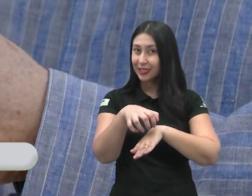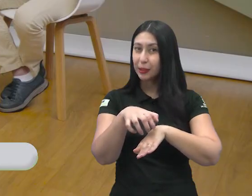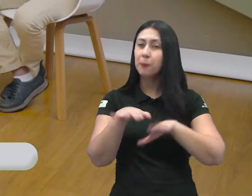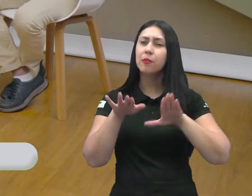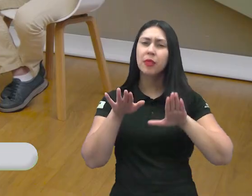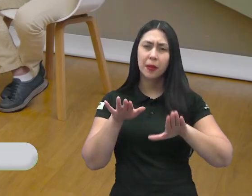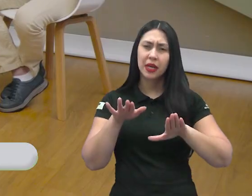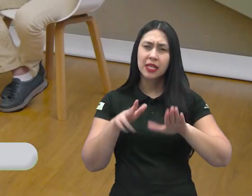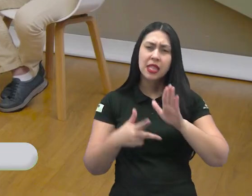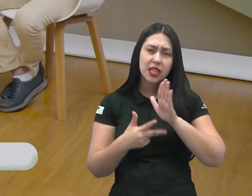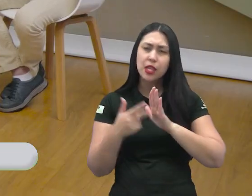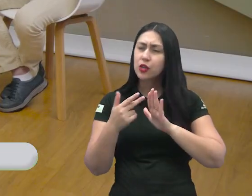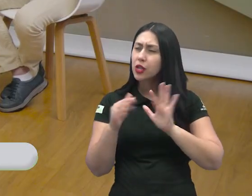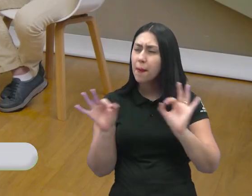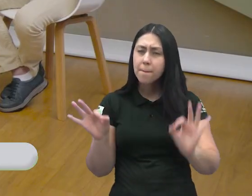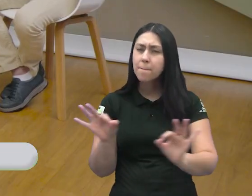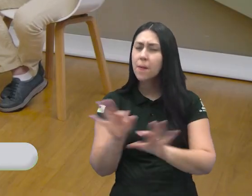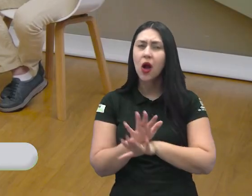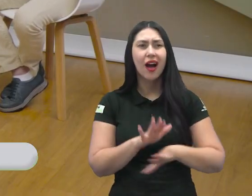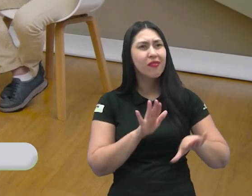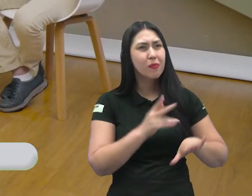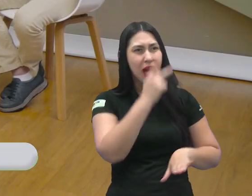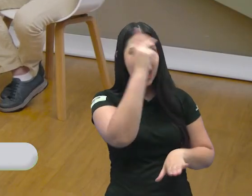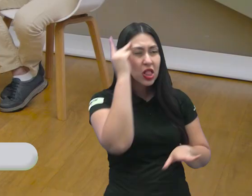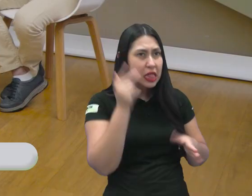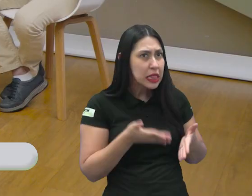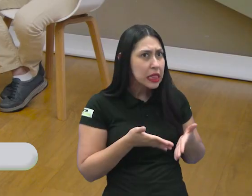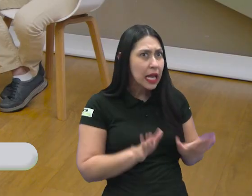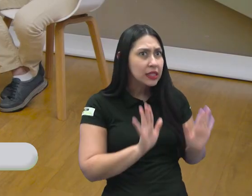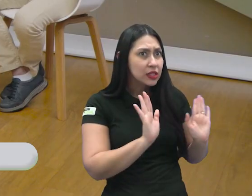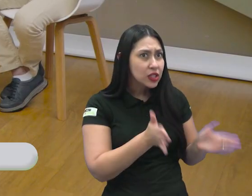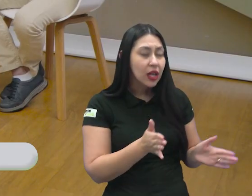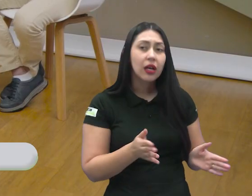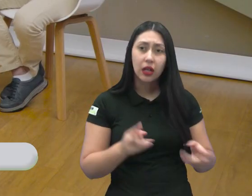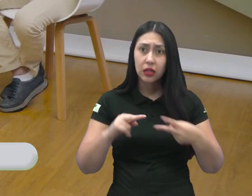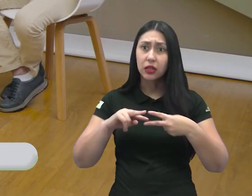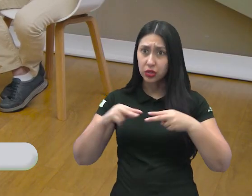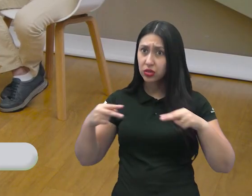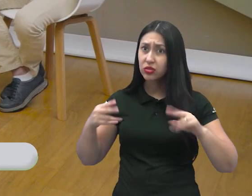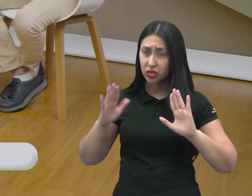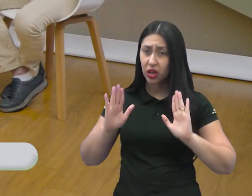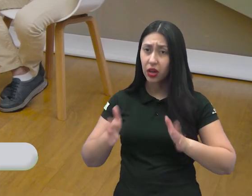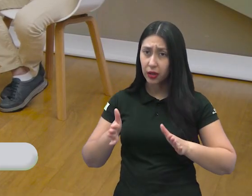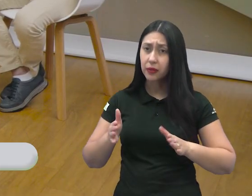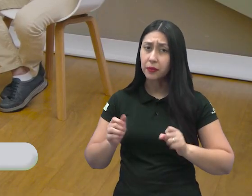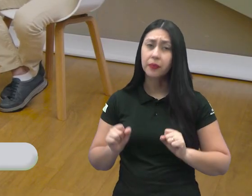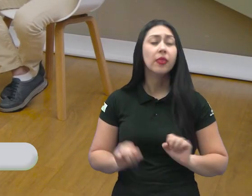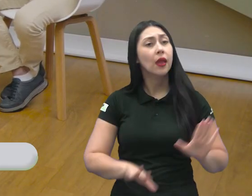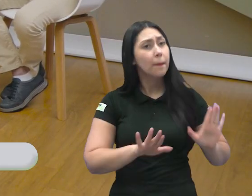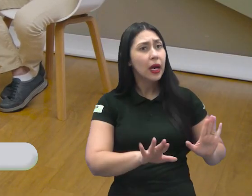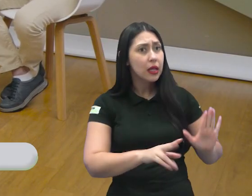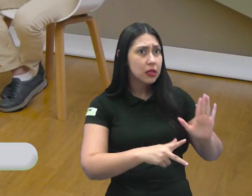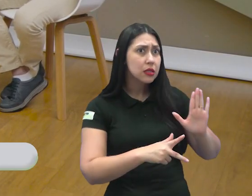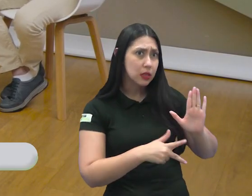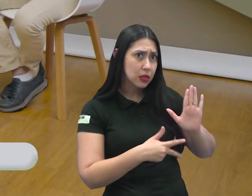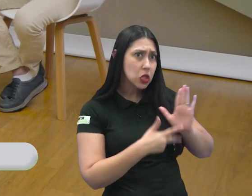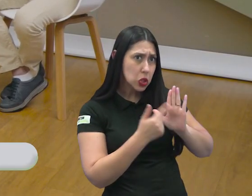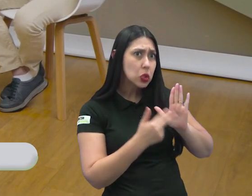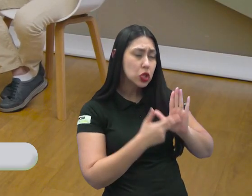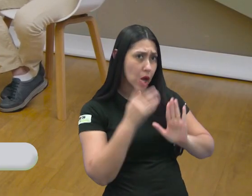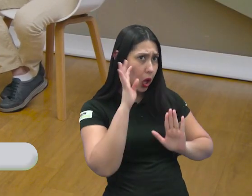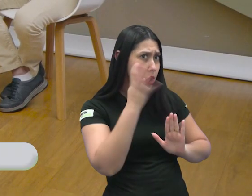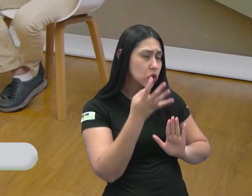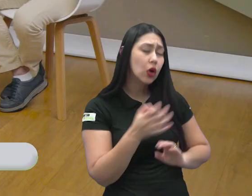muito bom. Geralmente a pessoa já nasce com o dedo Isso assim. é congênito. É congênito. Não é adquirido. Mas tem como corrigir Sim, com a cirurgia. com a